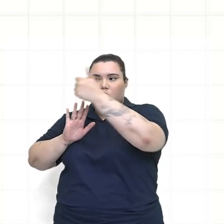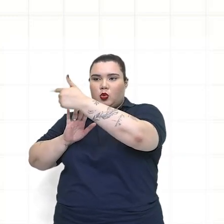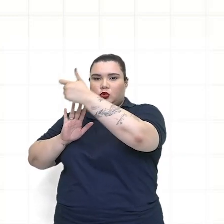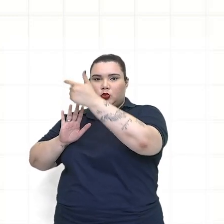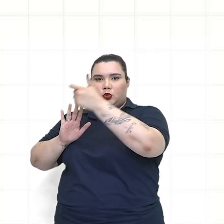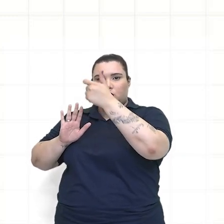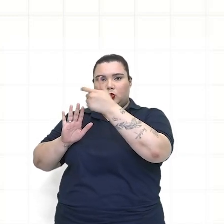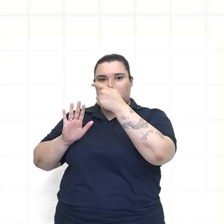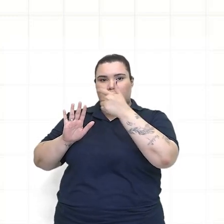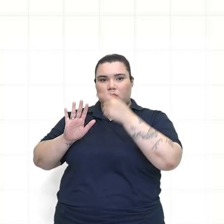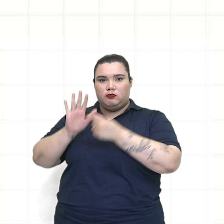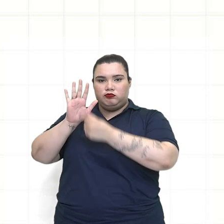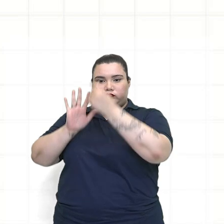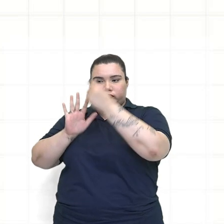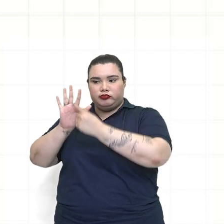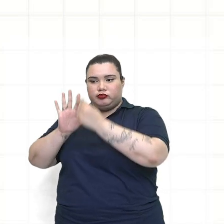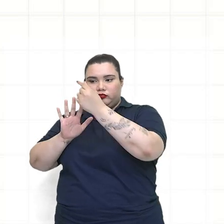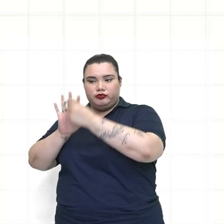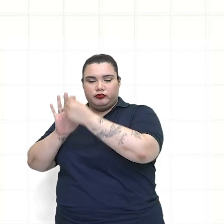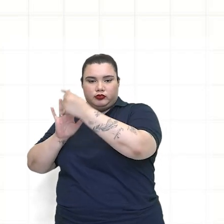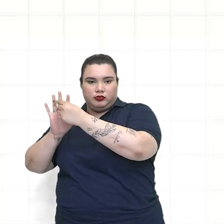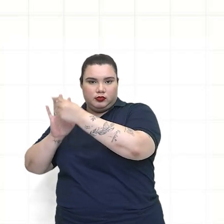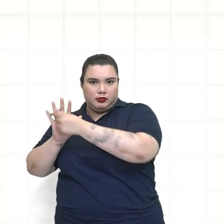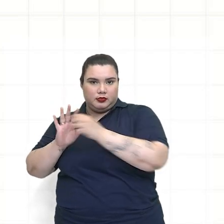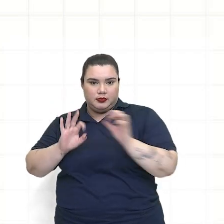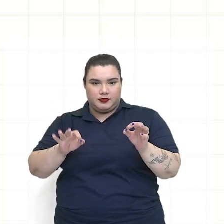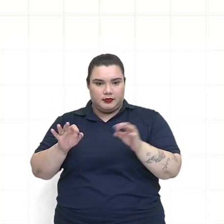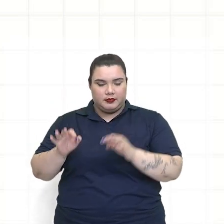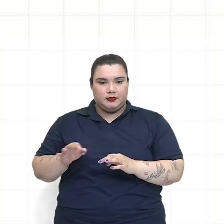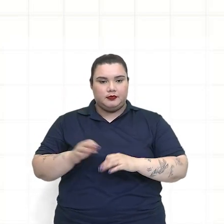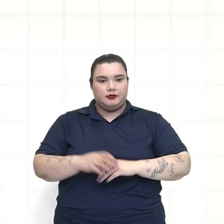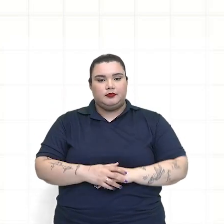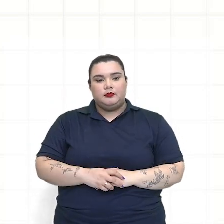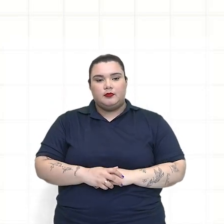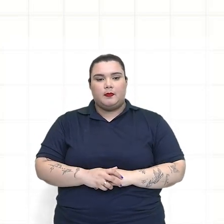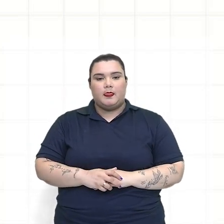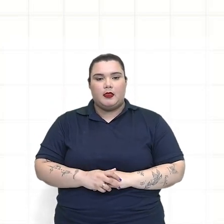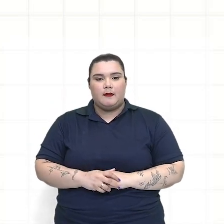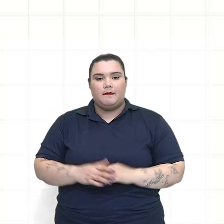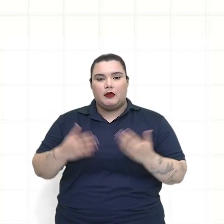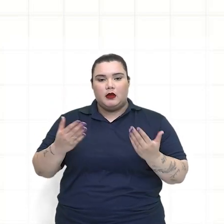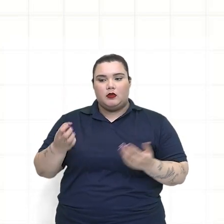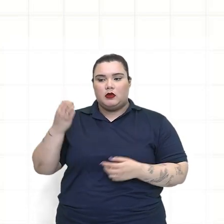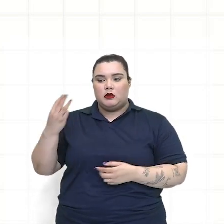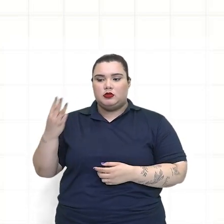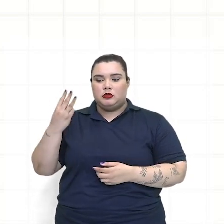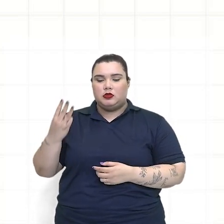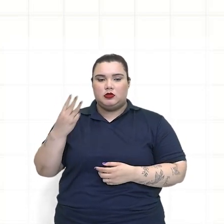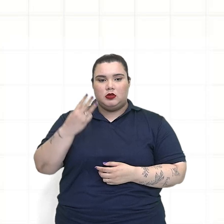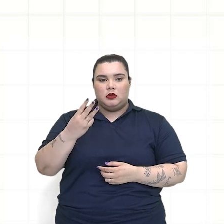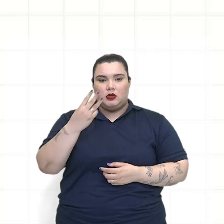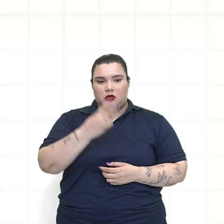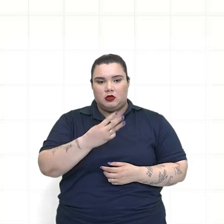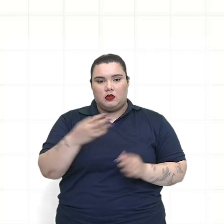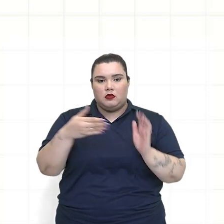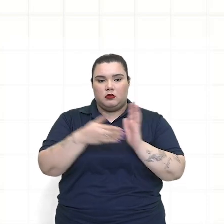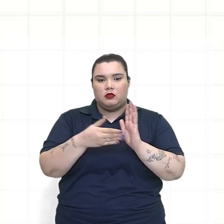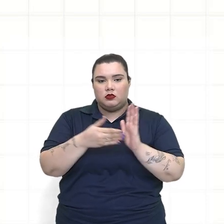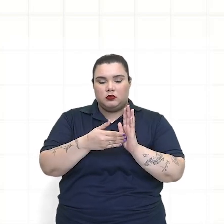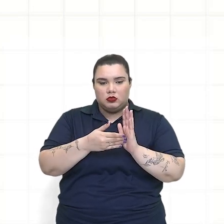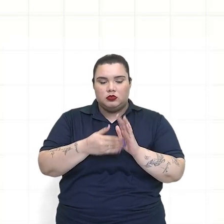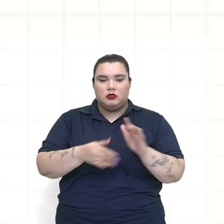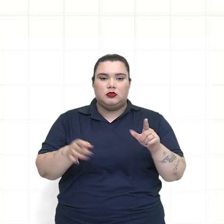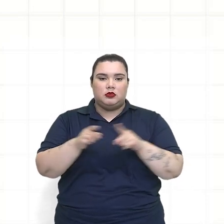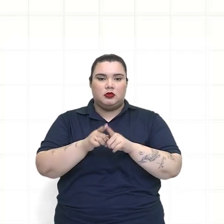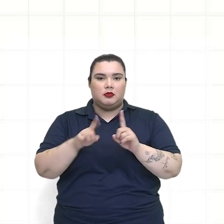cada parte aqui desse dedo aqui, nós vamos ter 12 unidades, certo? 3, 3, 3, 3, e aqui no último,